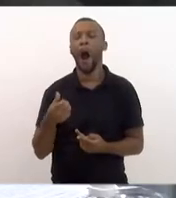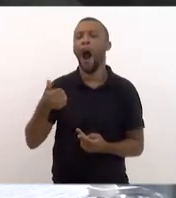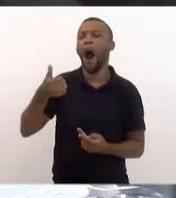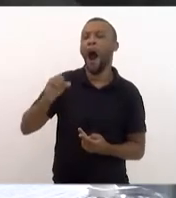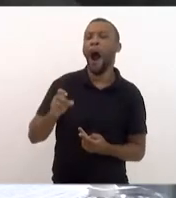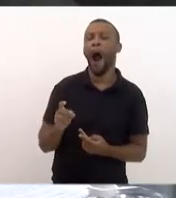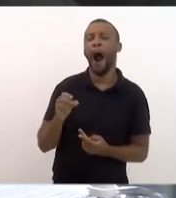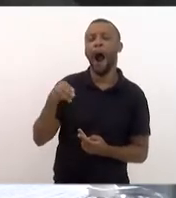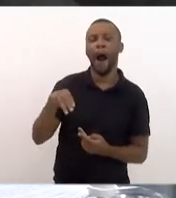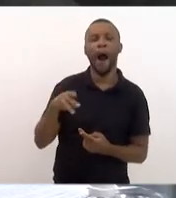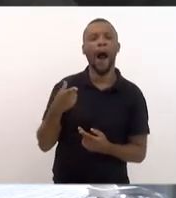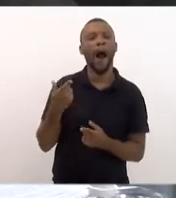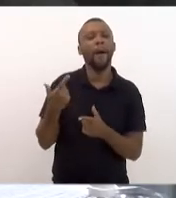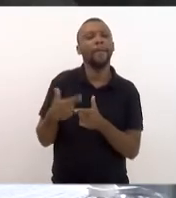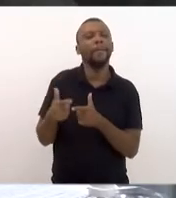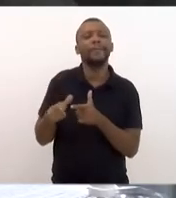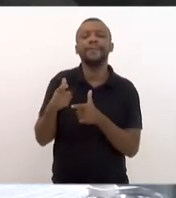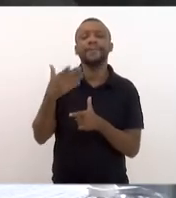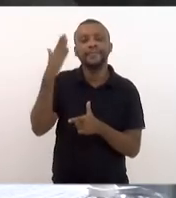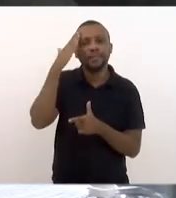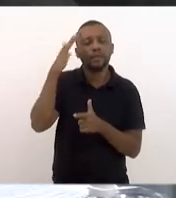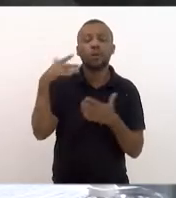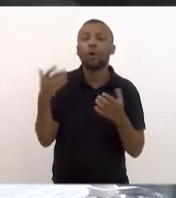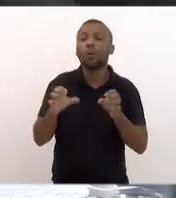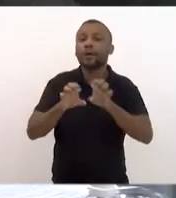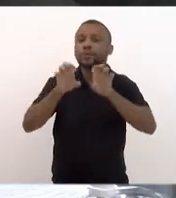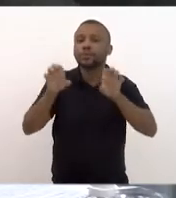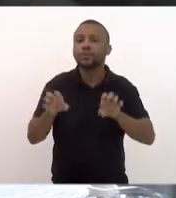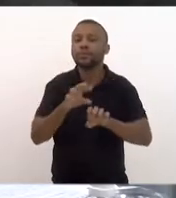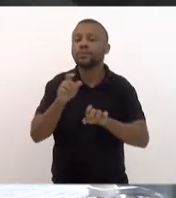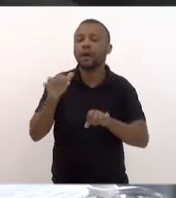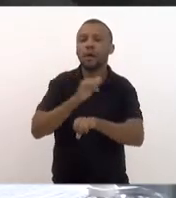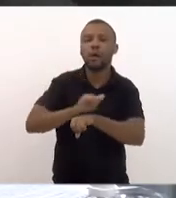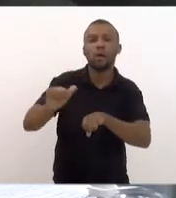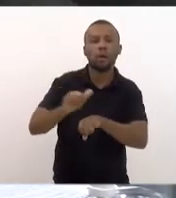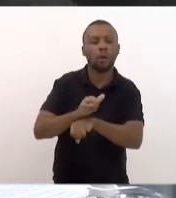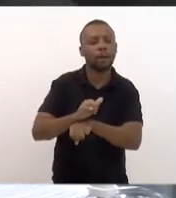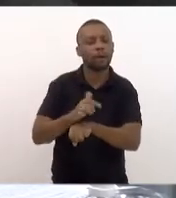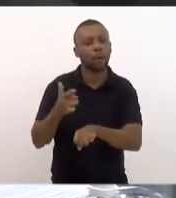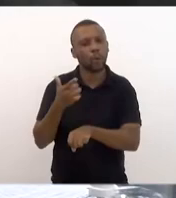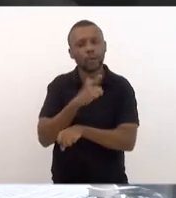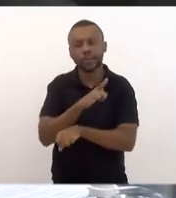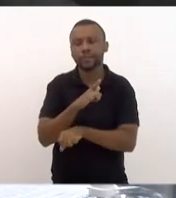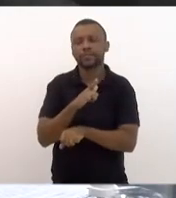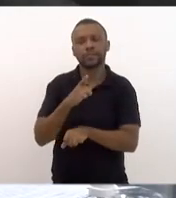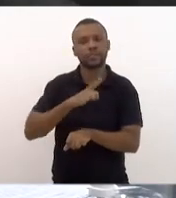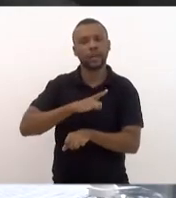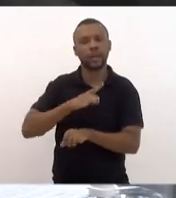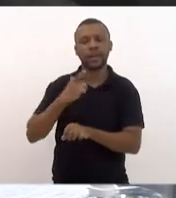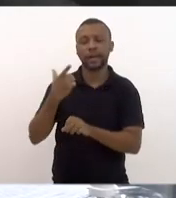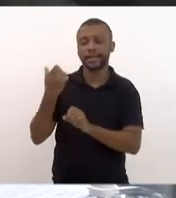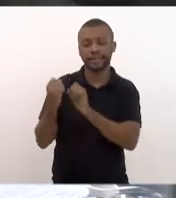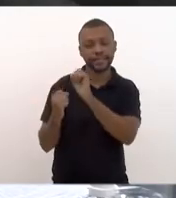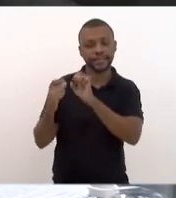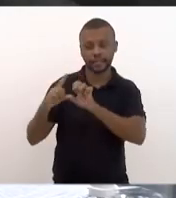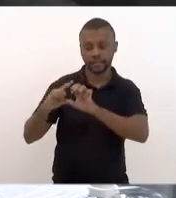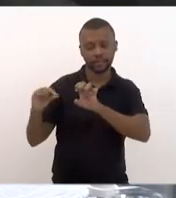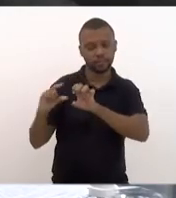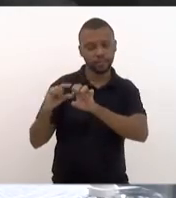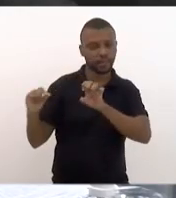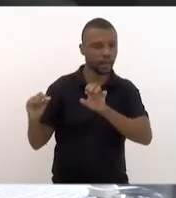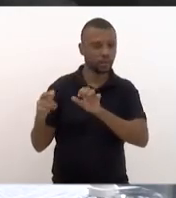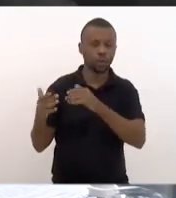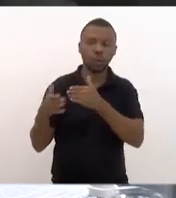questão é saber qual é a infraestrutura que será viabilizada para que esses empreendimentos assim, se estabeleçam, secretário Leandro. Qualquer que seja a